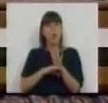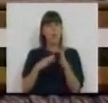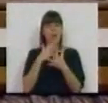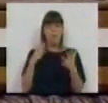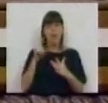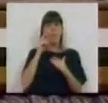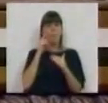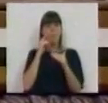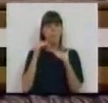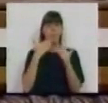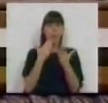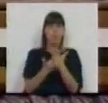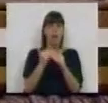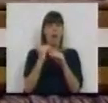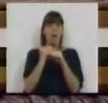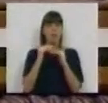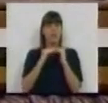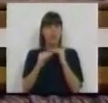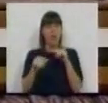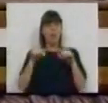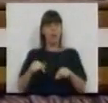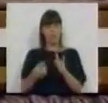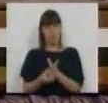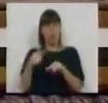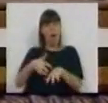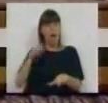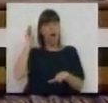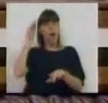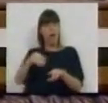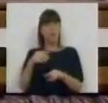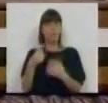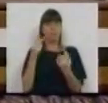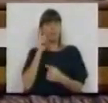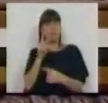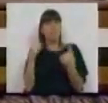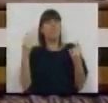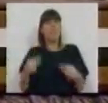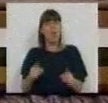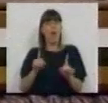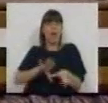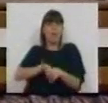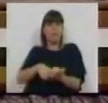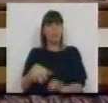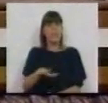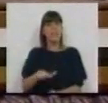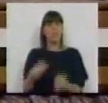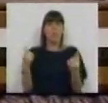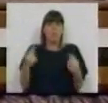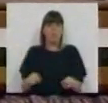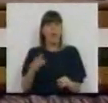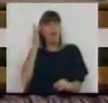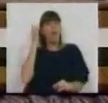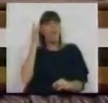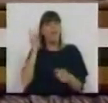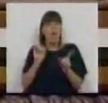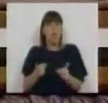maioria estável criadas nesta Assembleia da República, tem em vista unicamente degradar a situação e